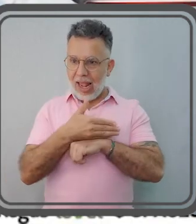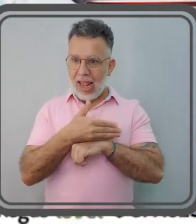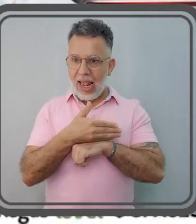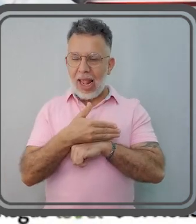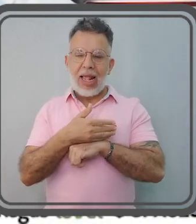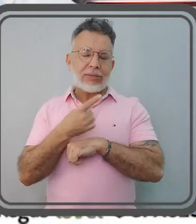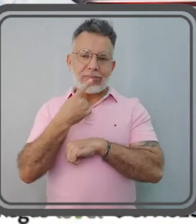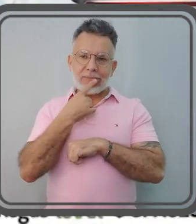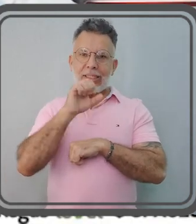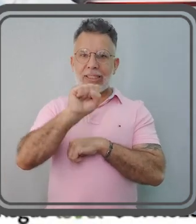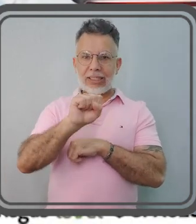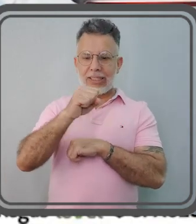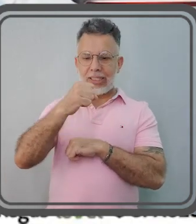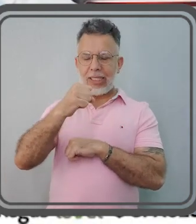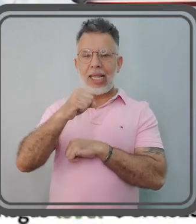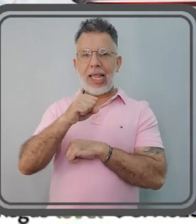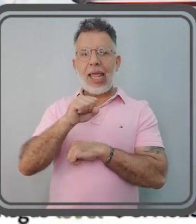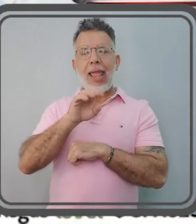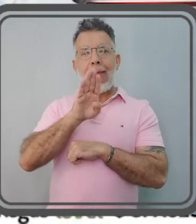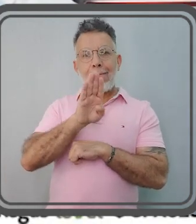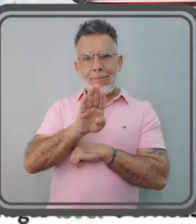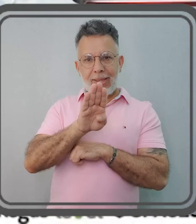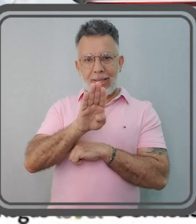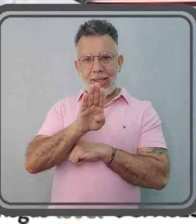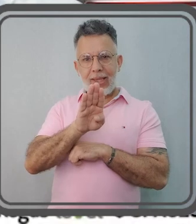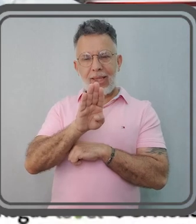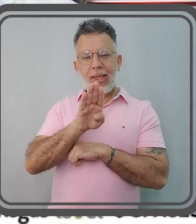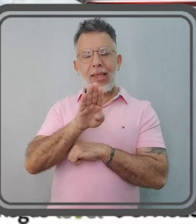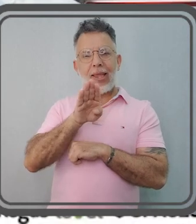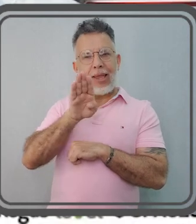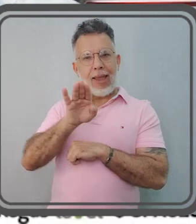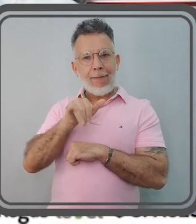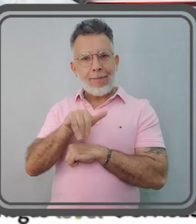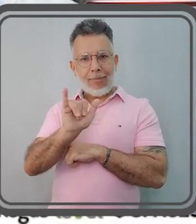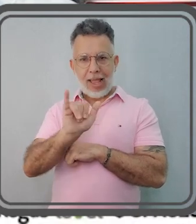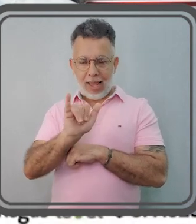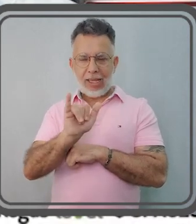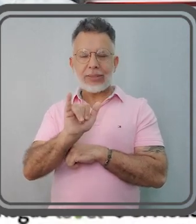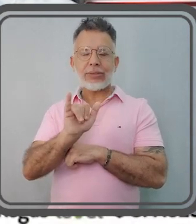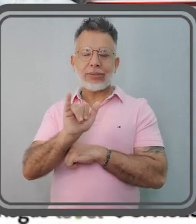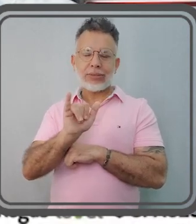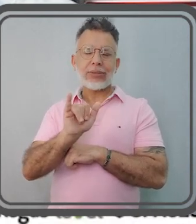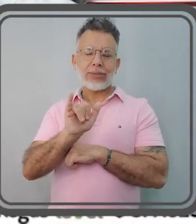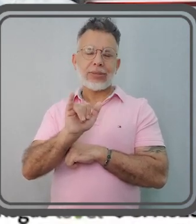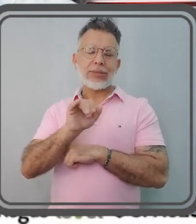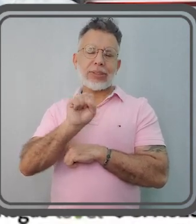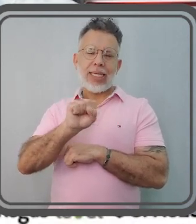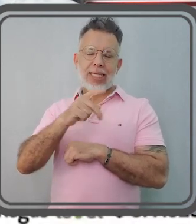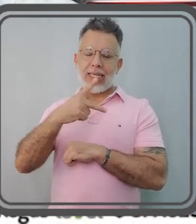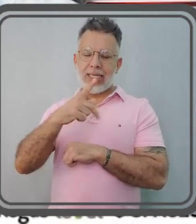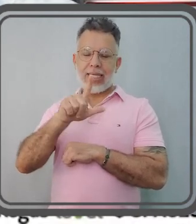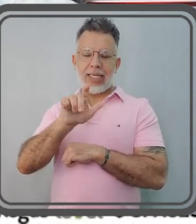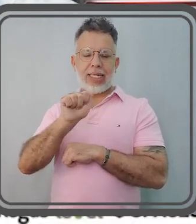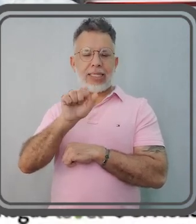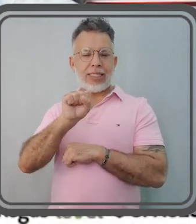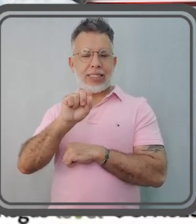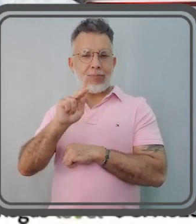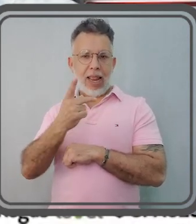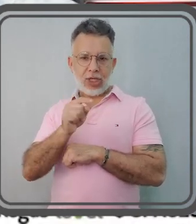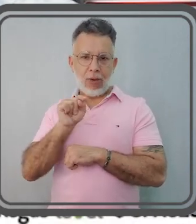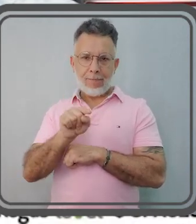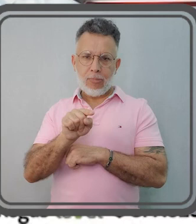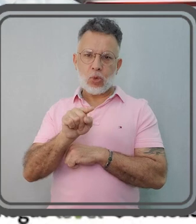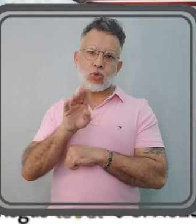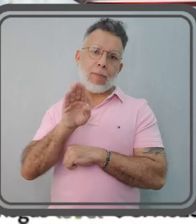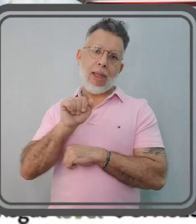bebasplash.com.br ou o Instagram é bebasplash. Então, quem quiser conhecer um pouquinho mais também da franquia aí, só entrar no site ou até no Instagram, que você consegue